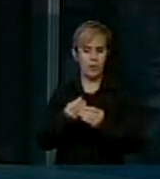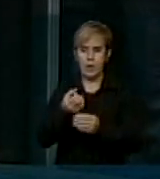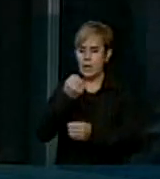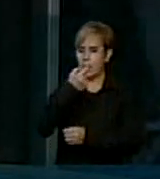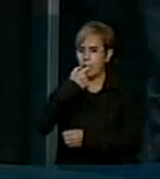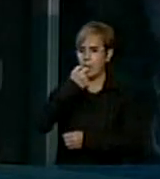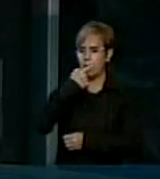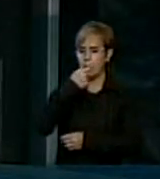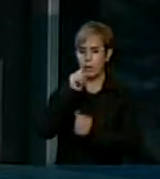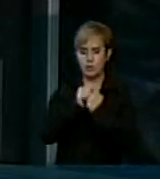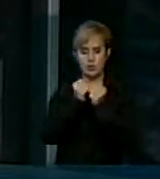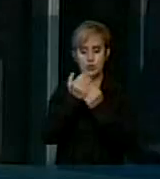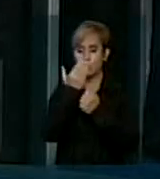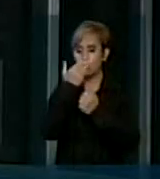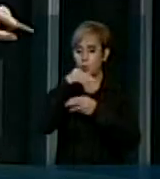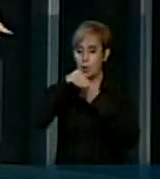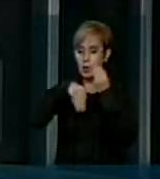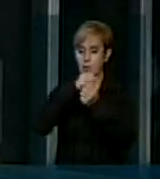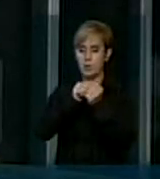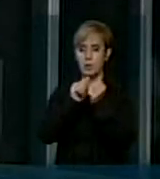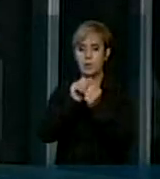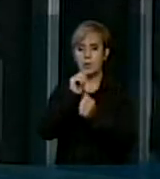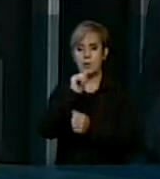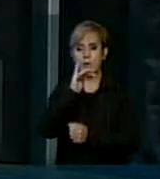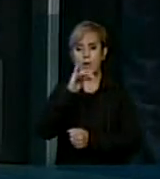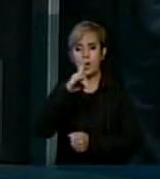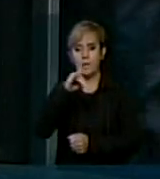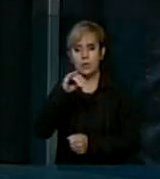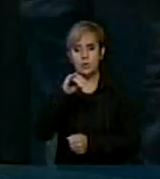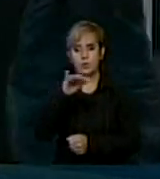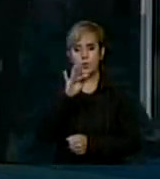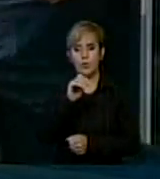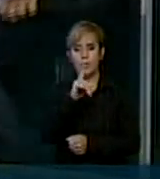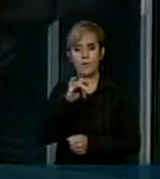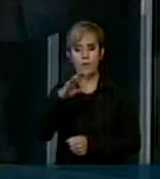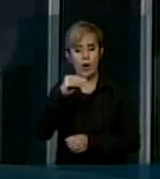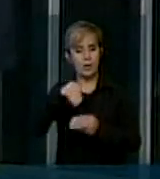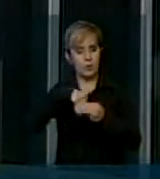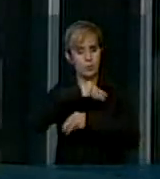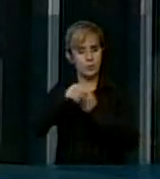no alimento, na comida,